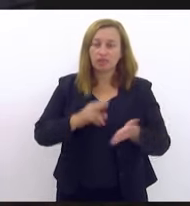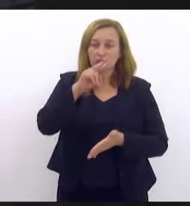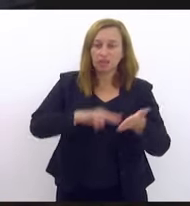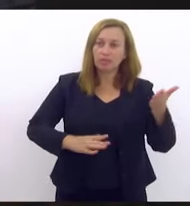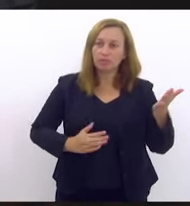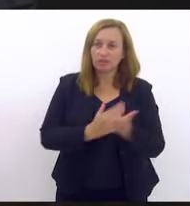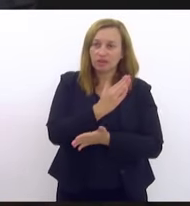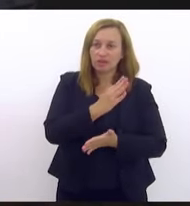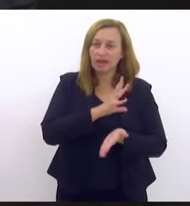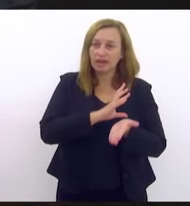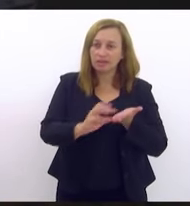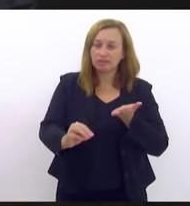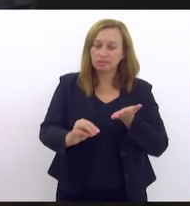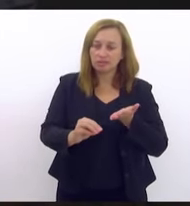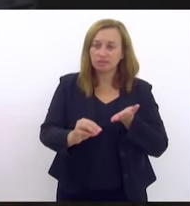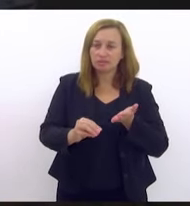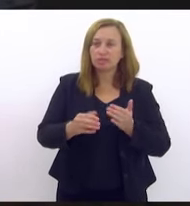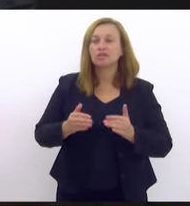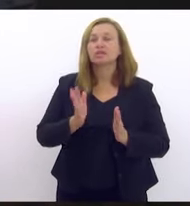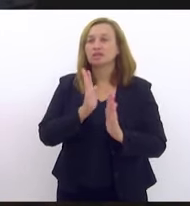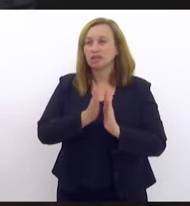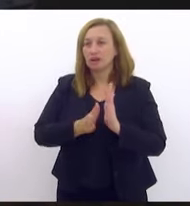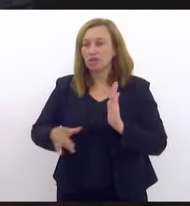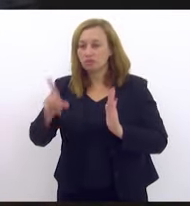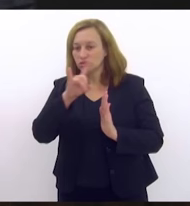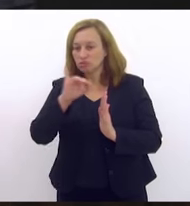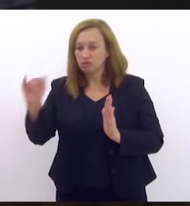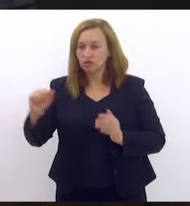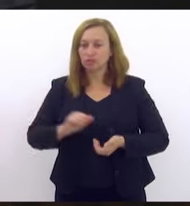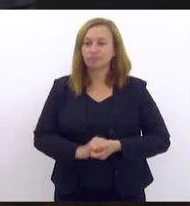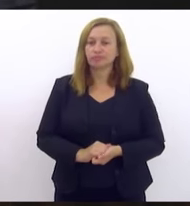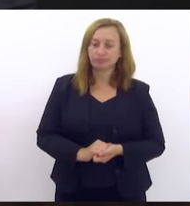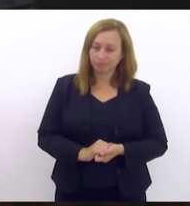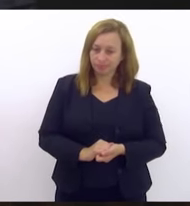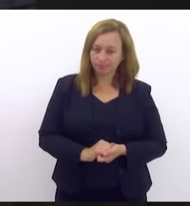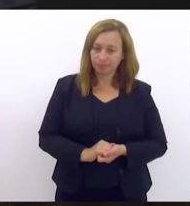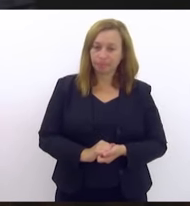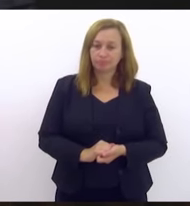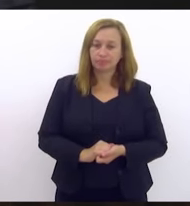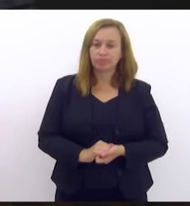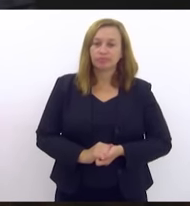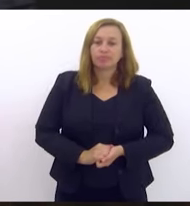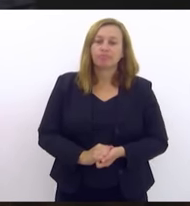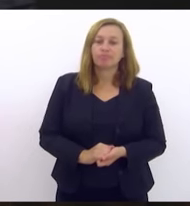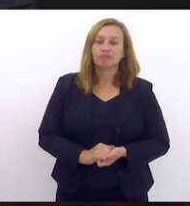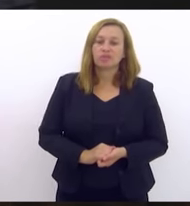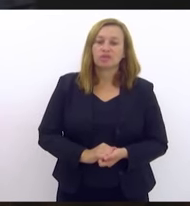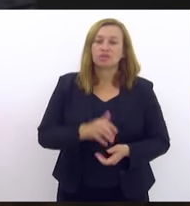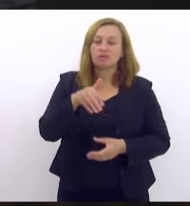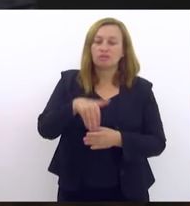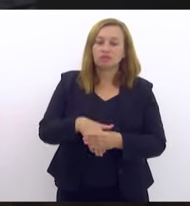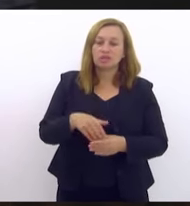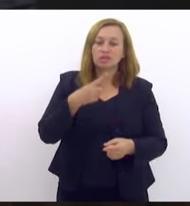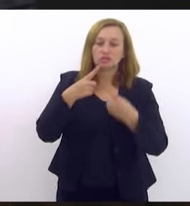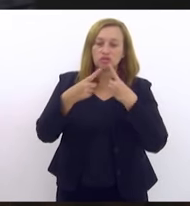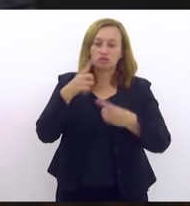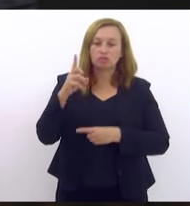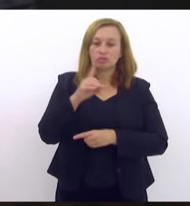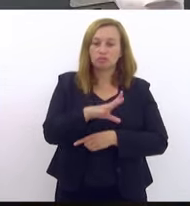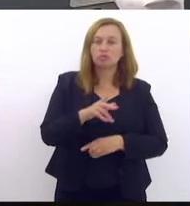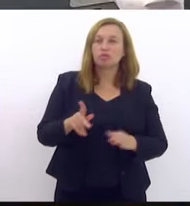Lida e aprovada a ata, passa-se a ordem do dia. Em regime de urgência, em votação e discussão